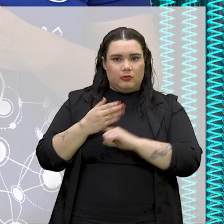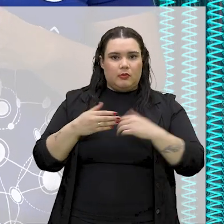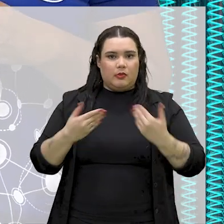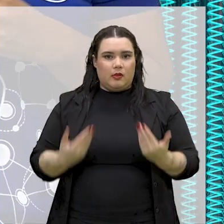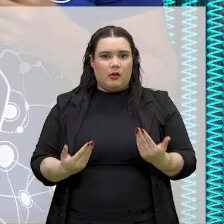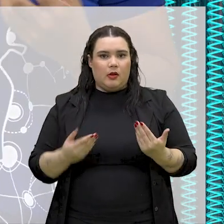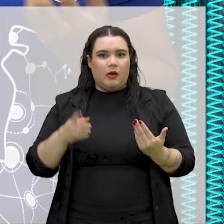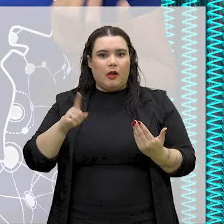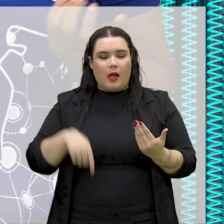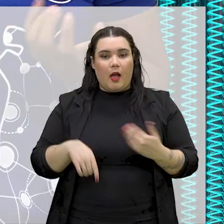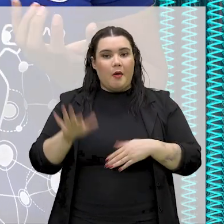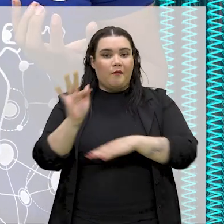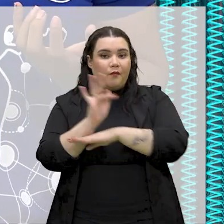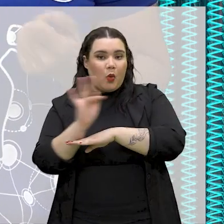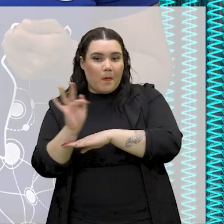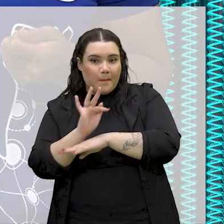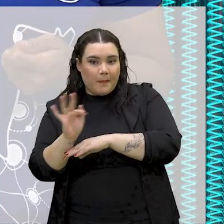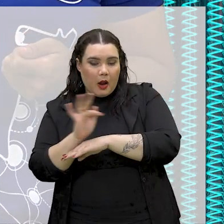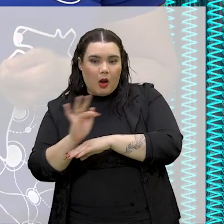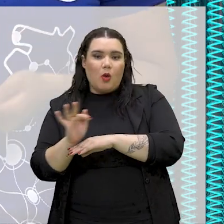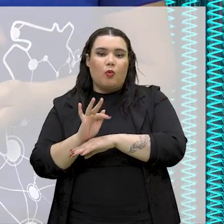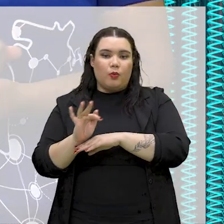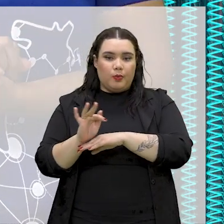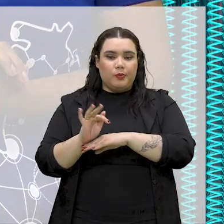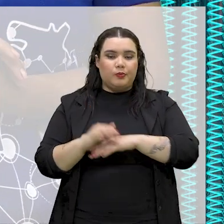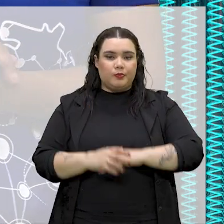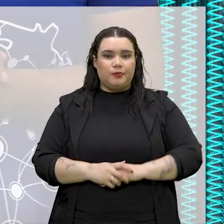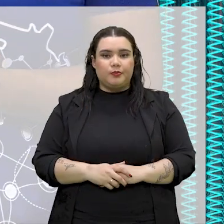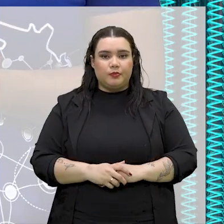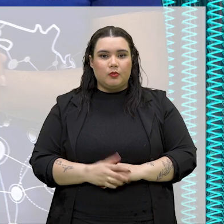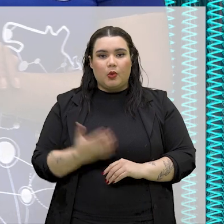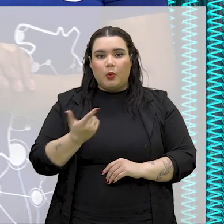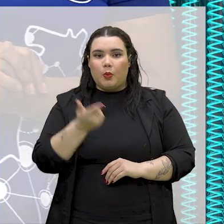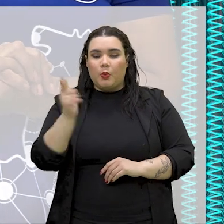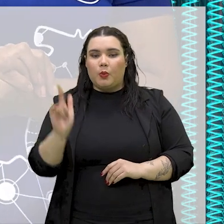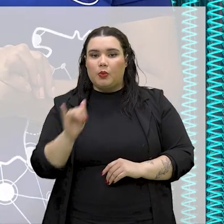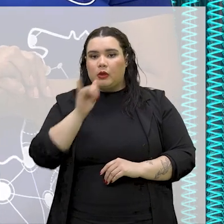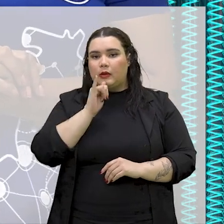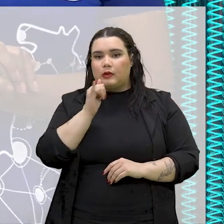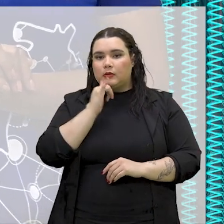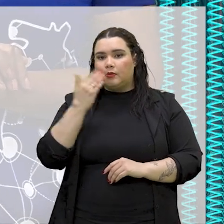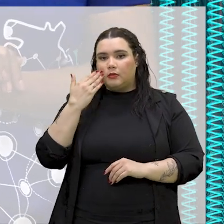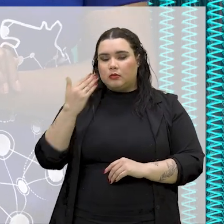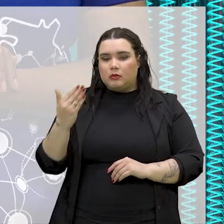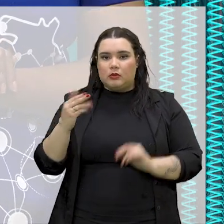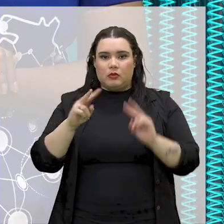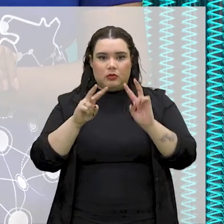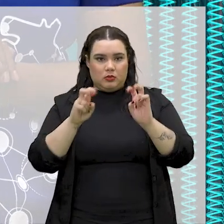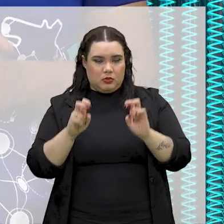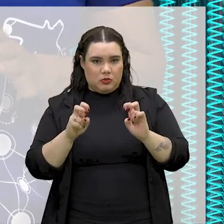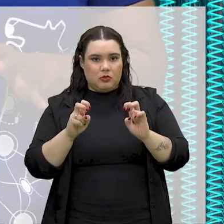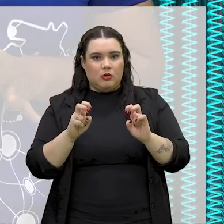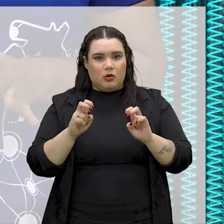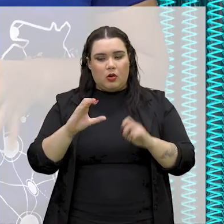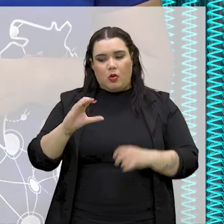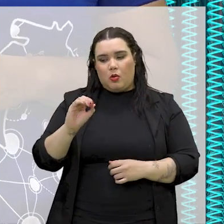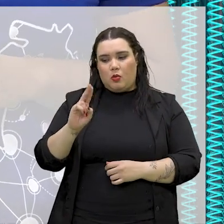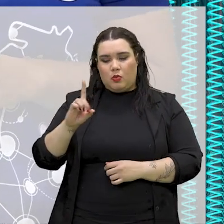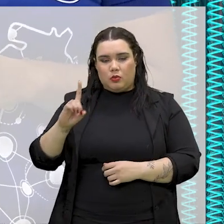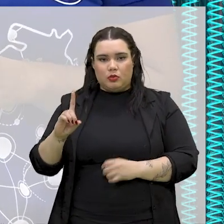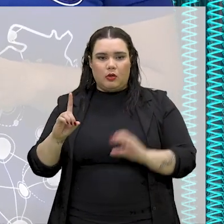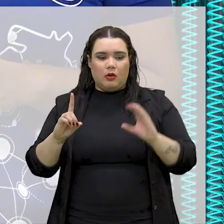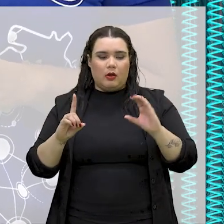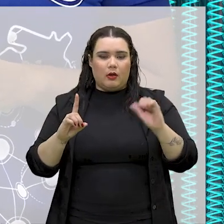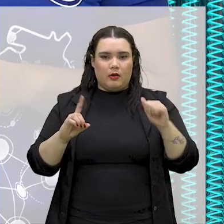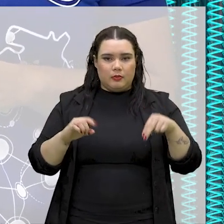aquela questão da formalidade, certo? Temos mais exemplos ainda sobre o can you could. Vejam, can